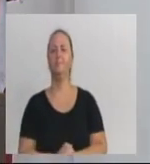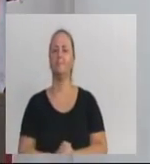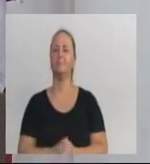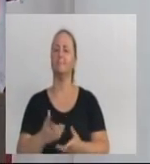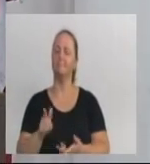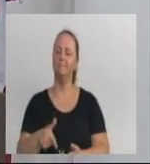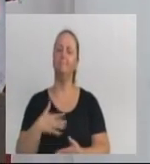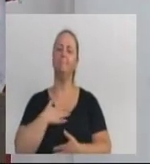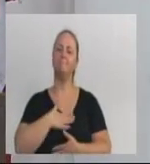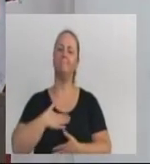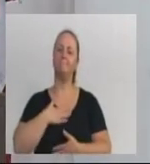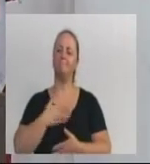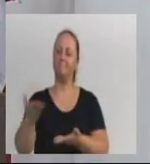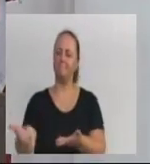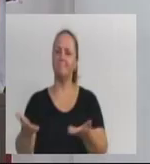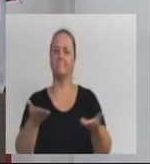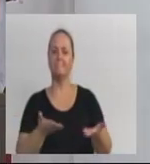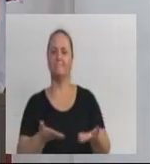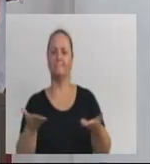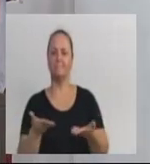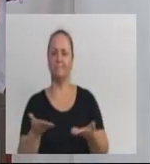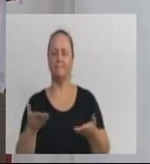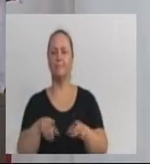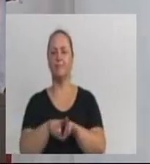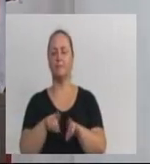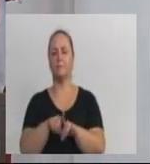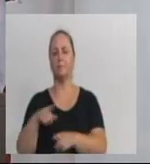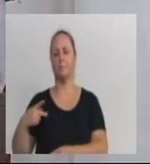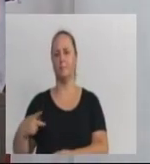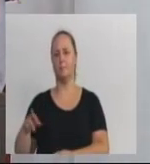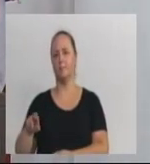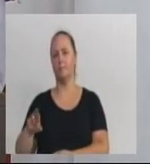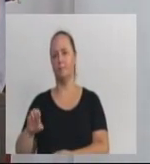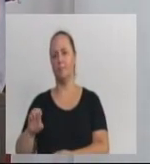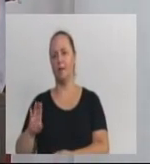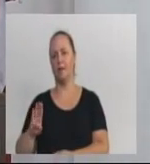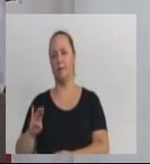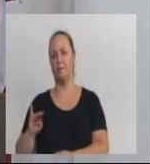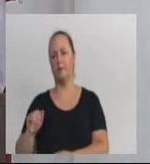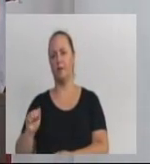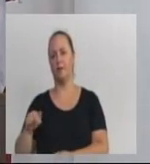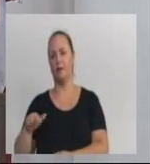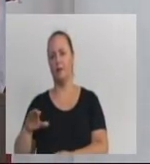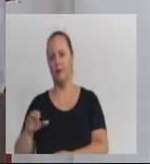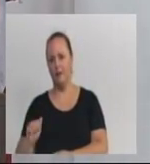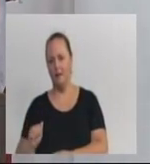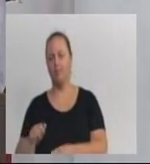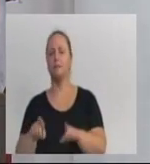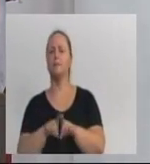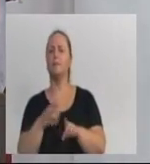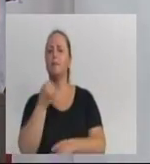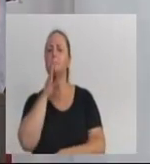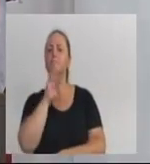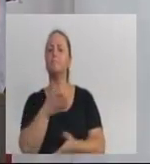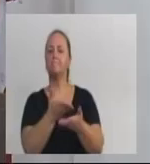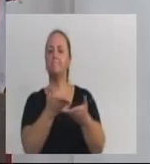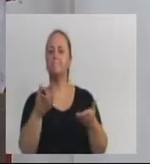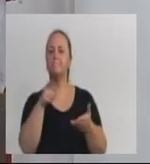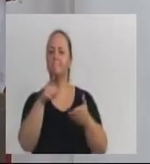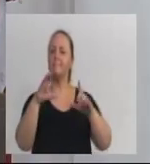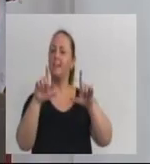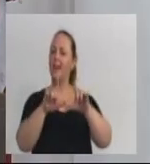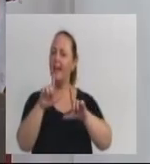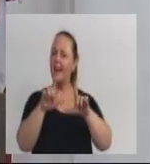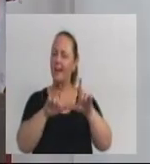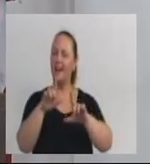poder recebê-lo aqui, Prebianca, outros amigos. Uma boa tarde especial a você que nos acompanha através das câmeras da TV Legislativa, bem